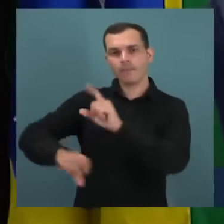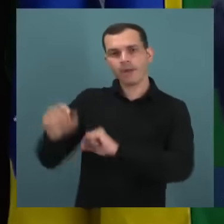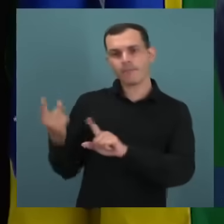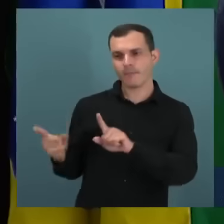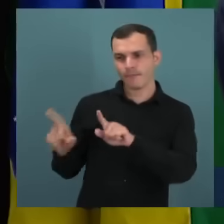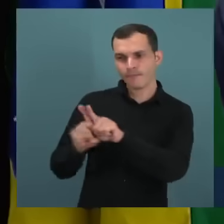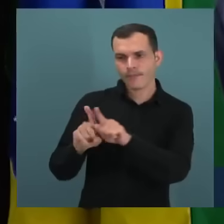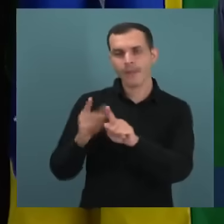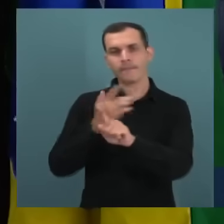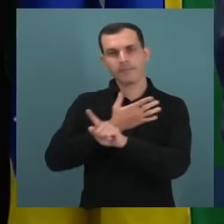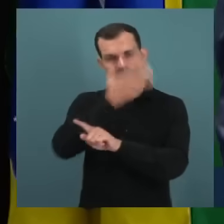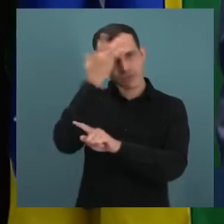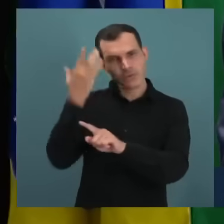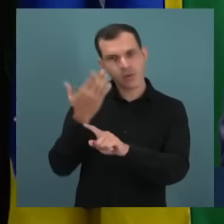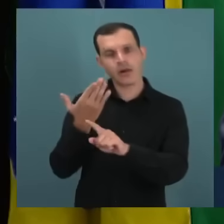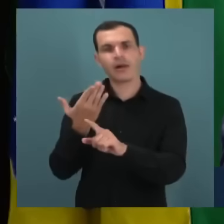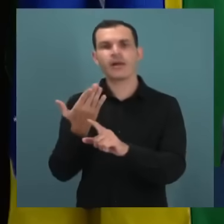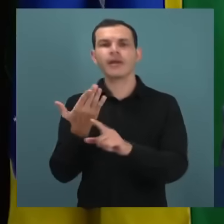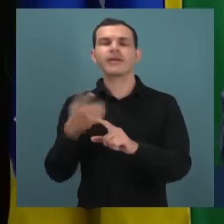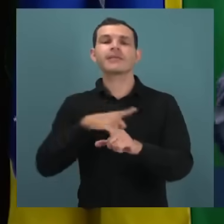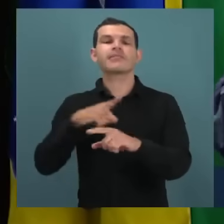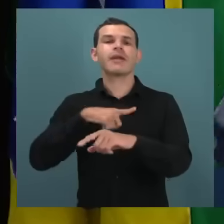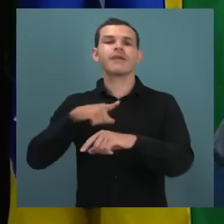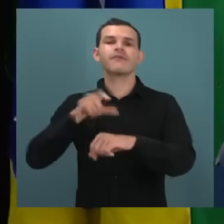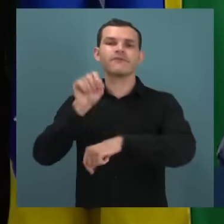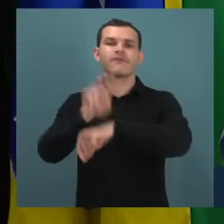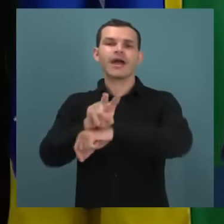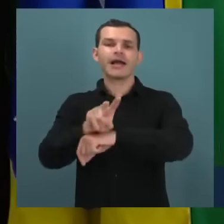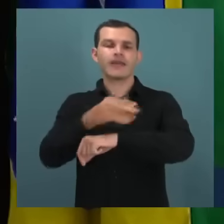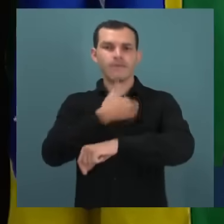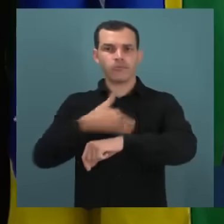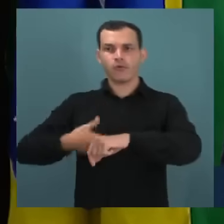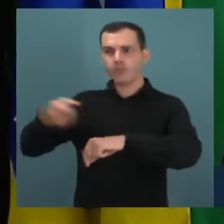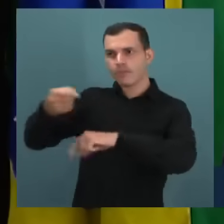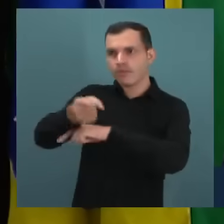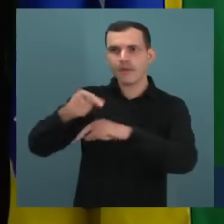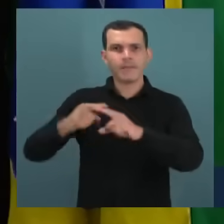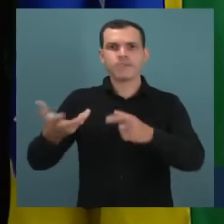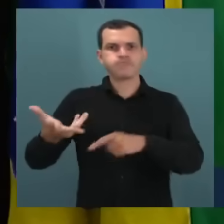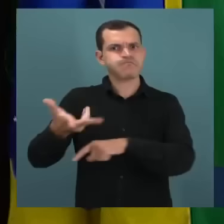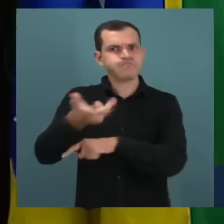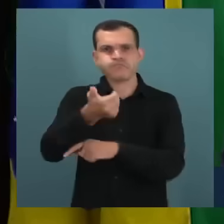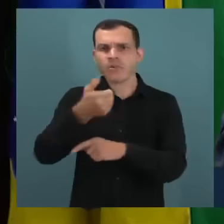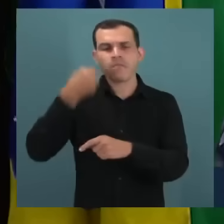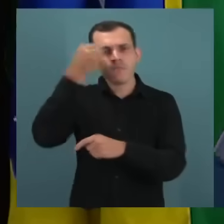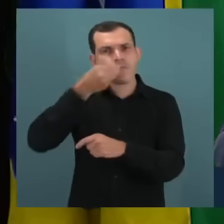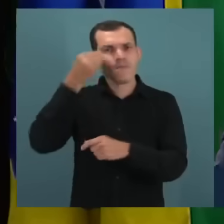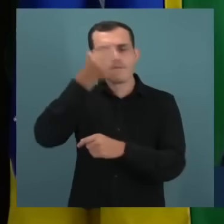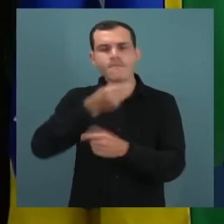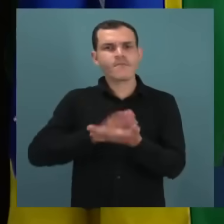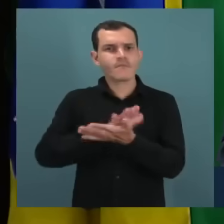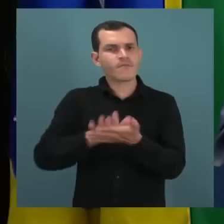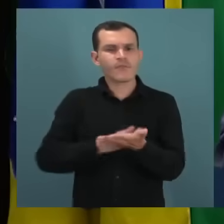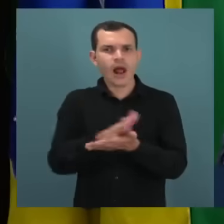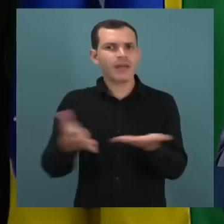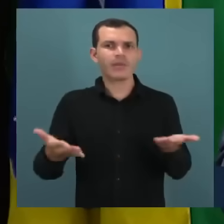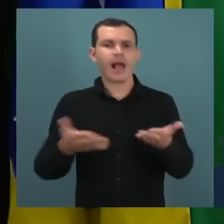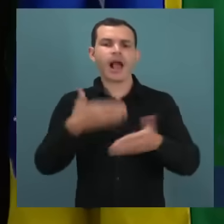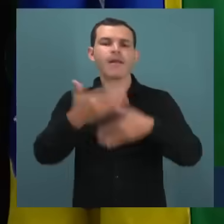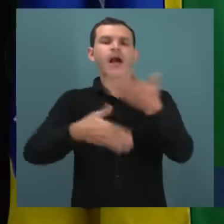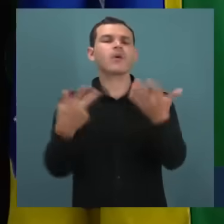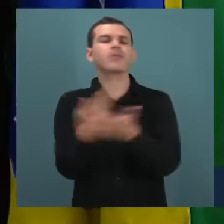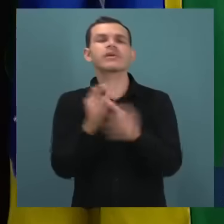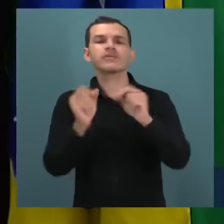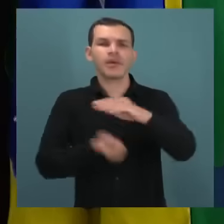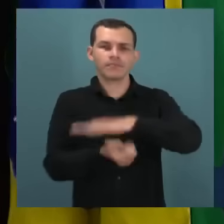ocupando cargos públicos, sem nenhuma capacidade de fazê-lo, gerando a corrupção, o